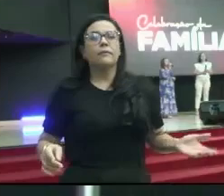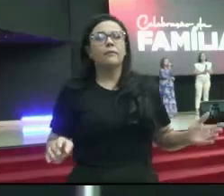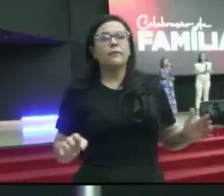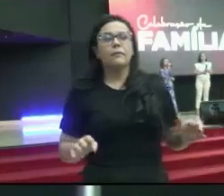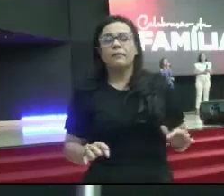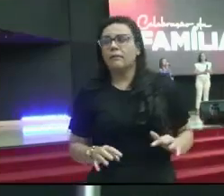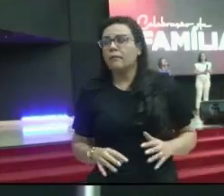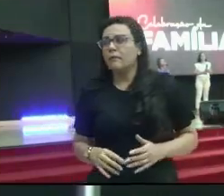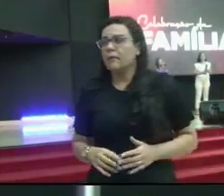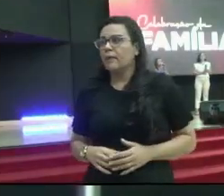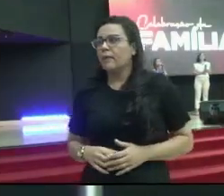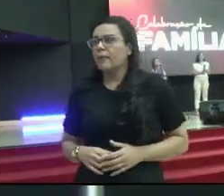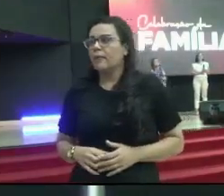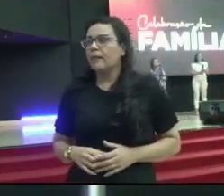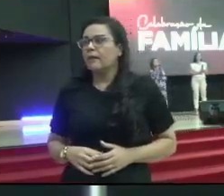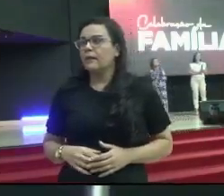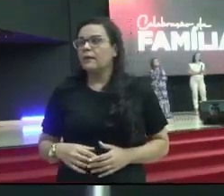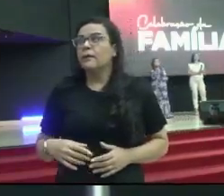alma.